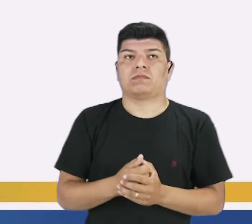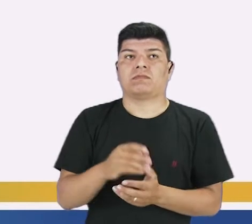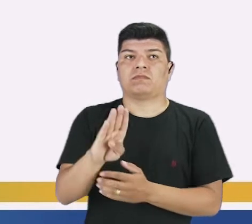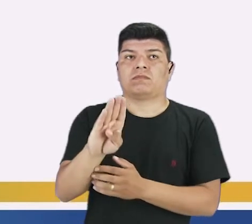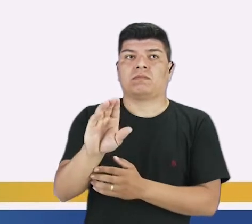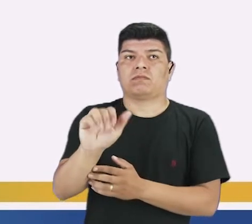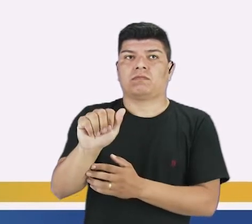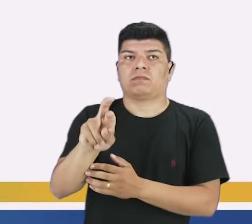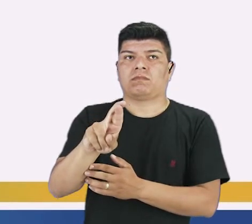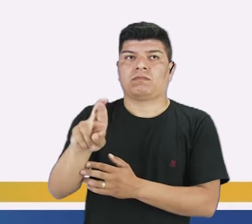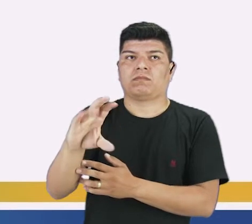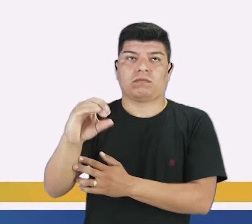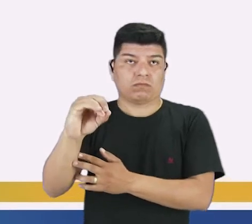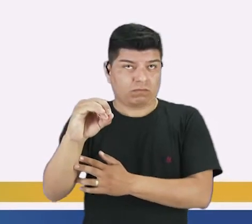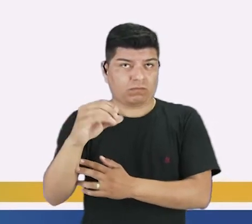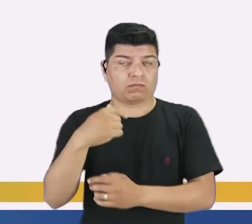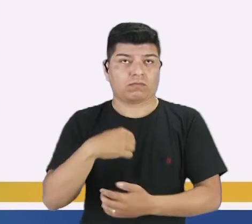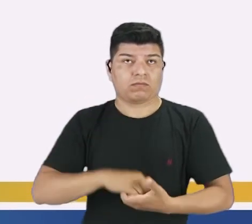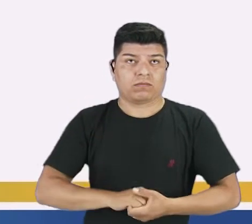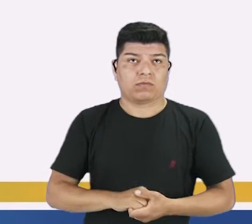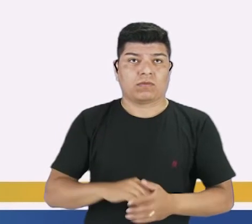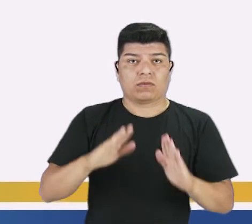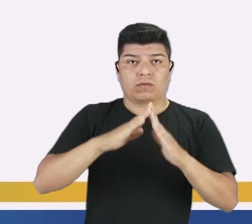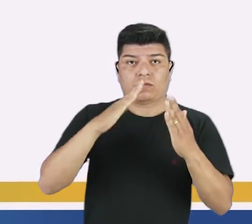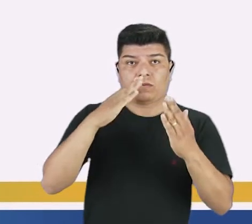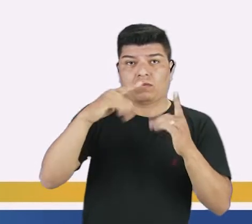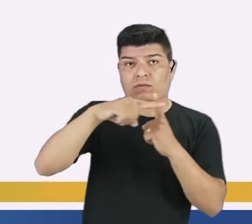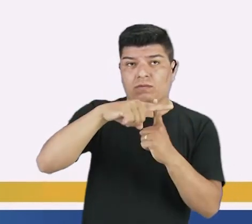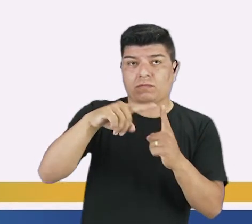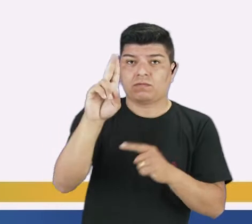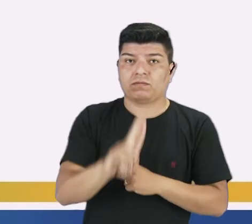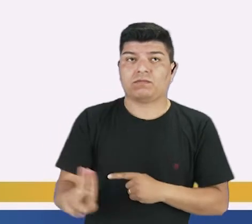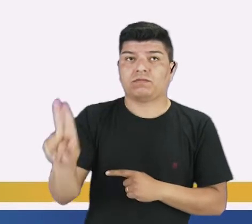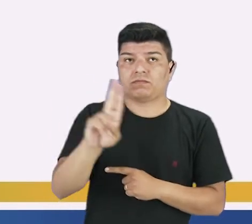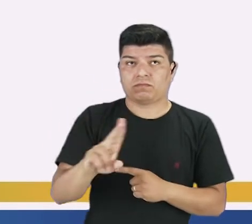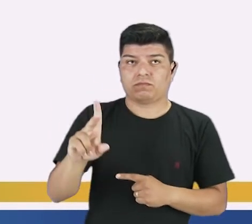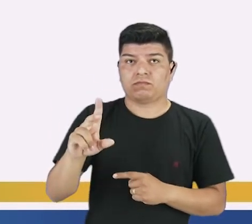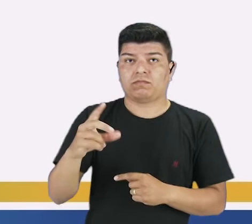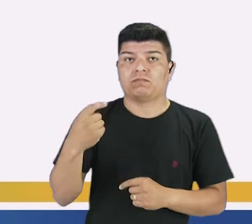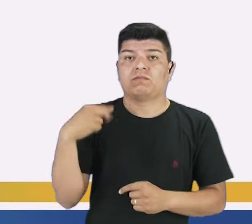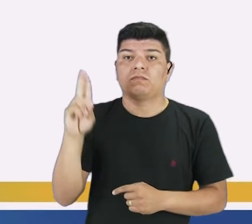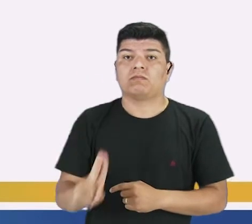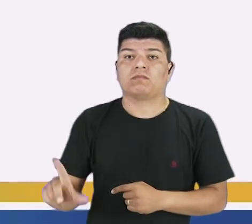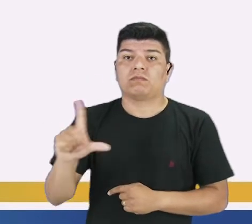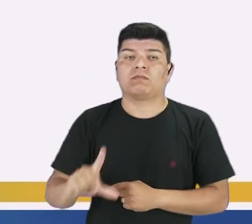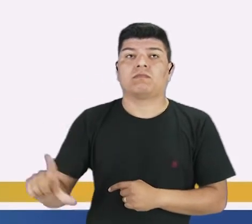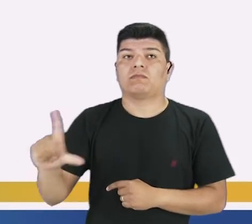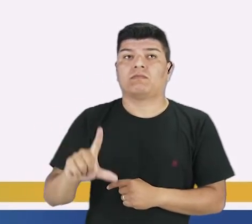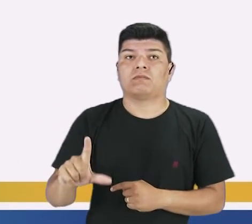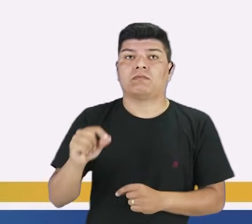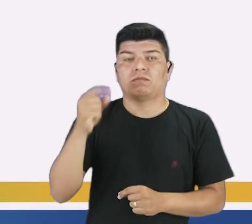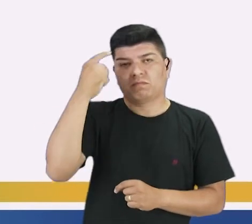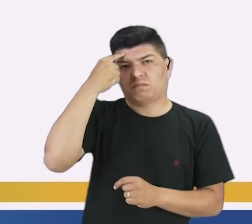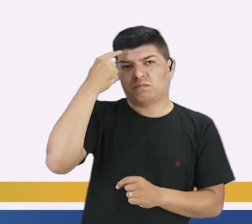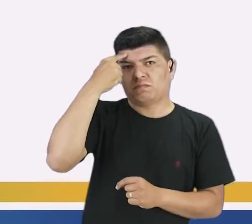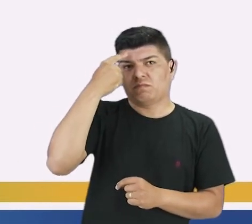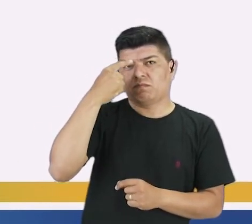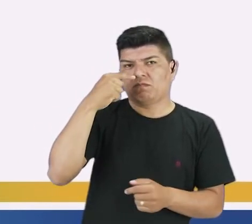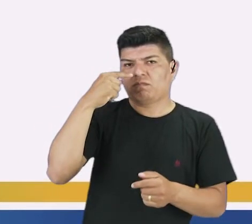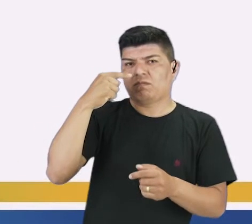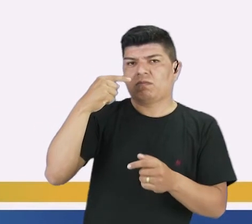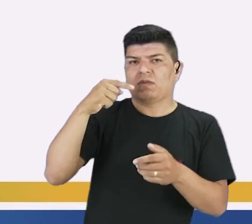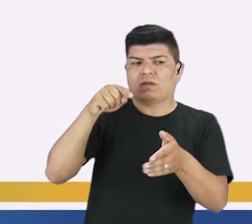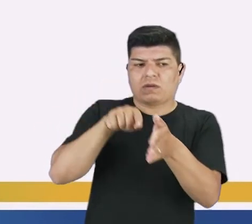barroco conhecido como aquela que a igreja utilizou, esse estilo literário para também tentar tolir o pensamento